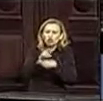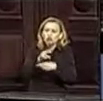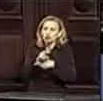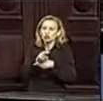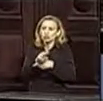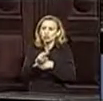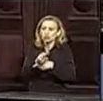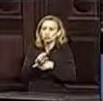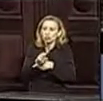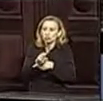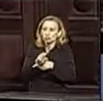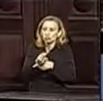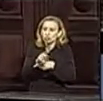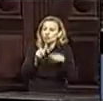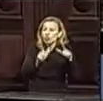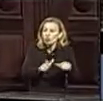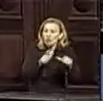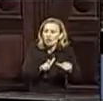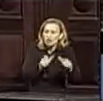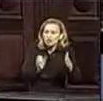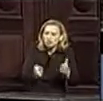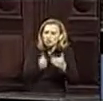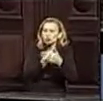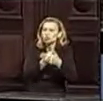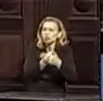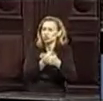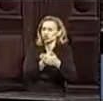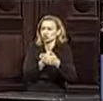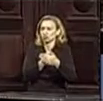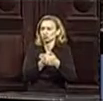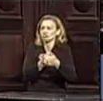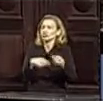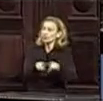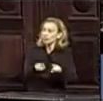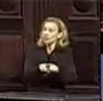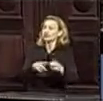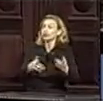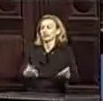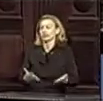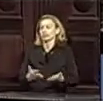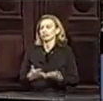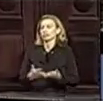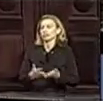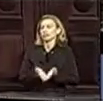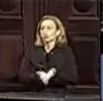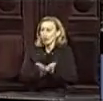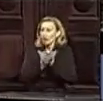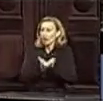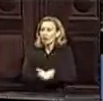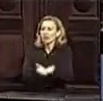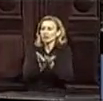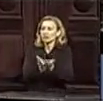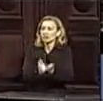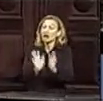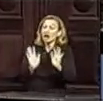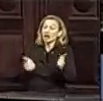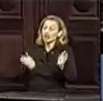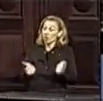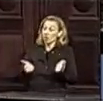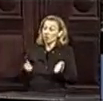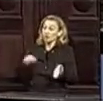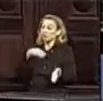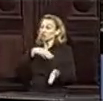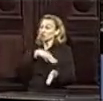têm responsabilidades. E aí, chegamos ao ministro da